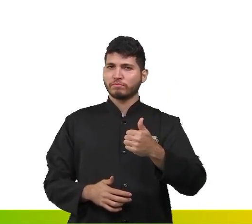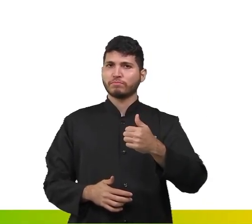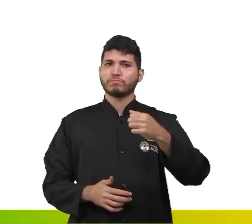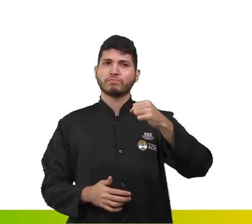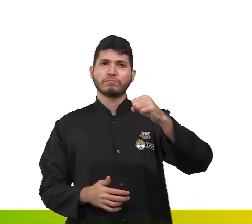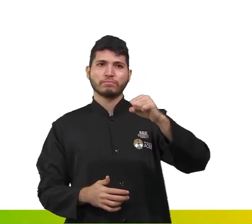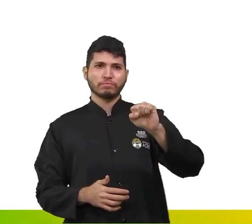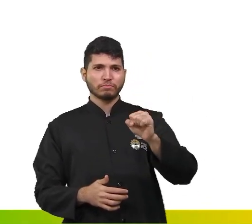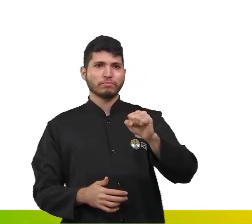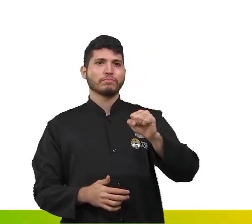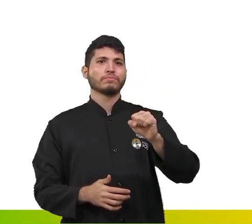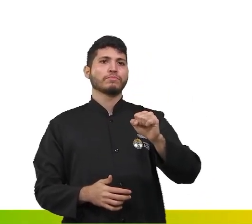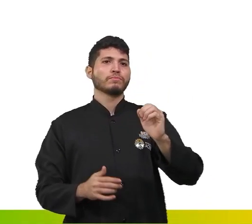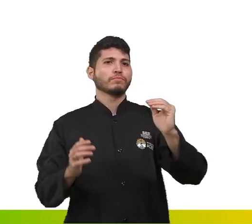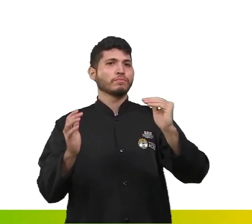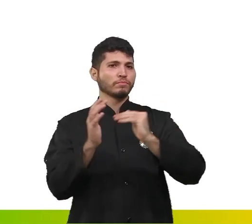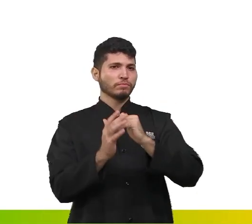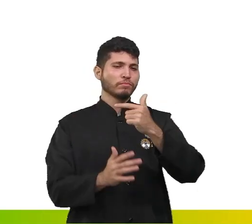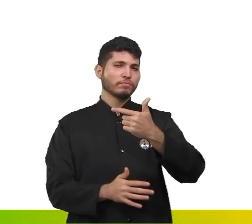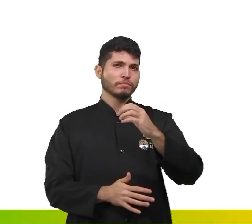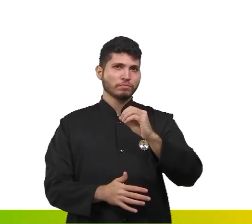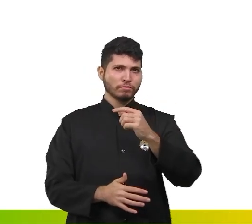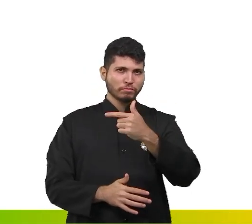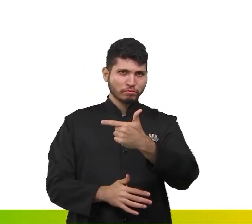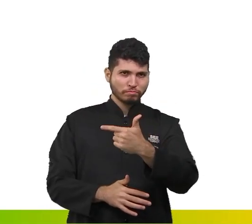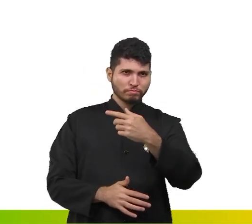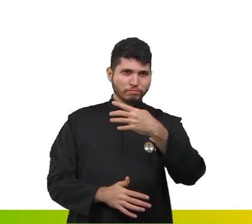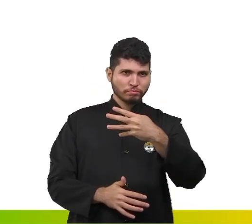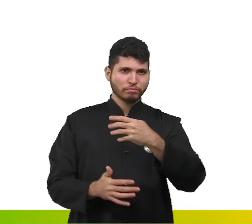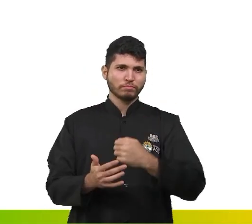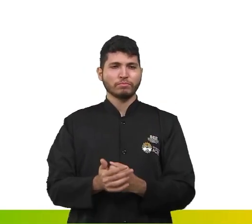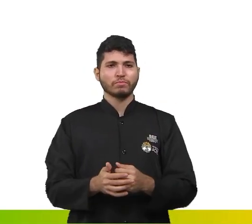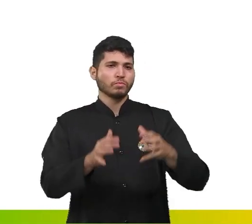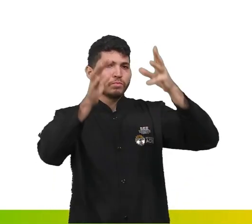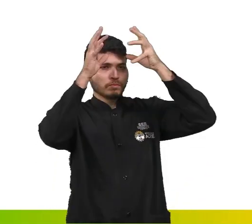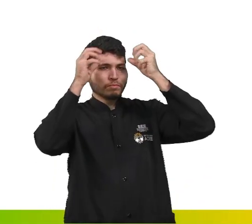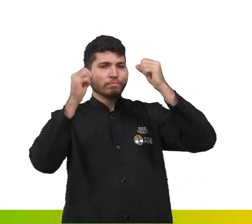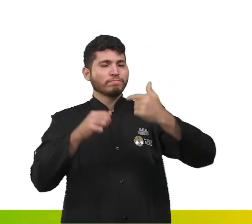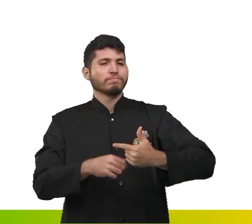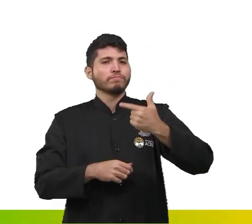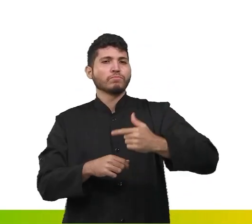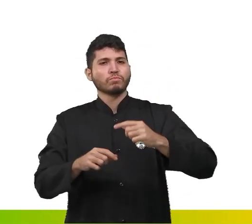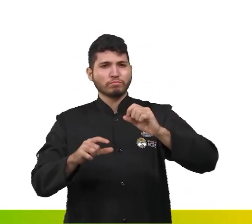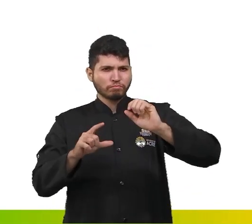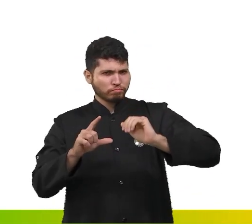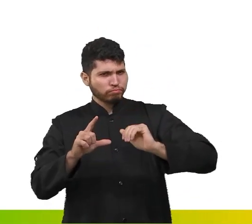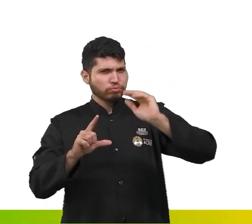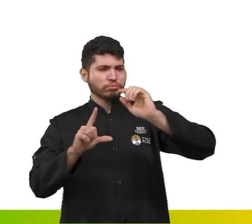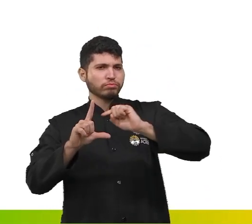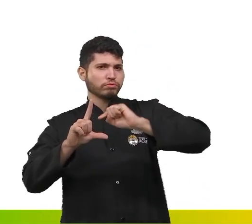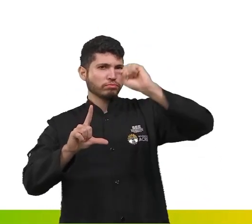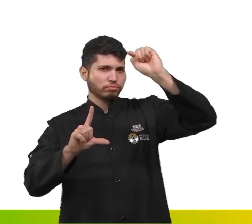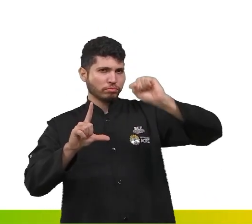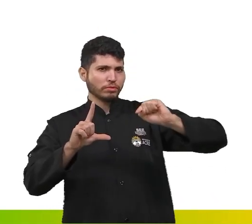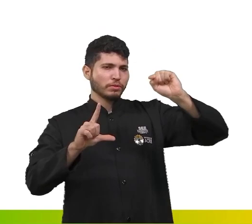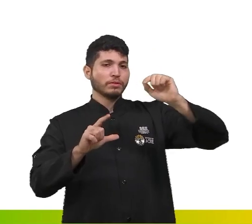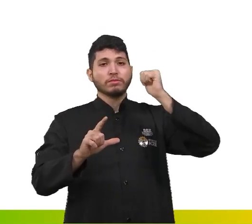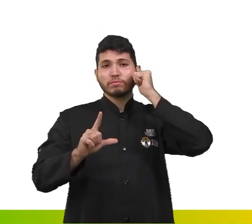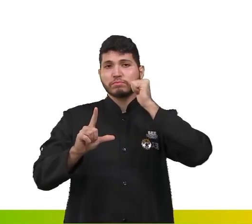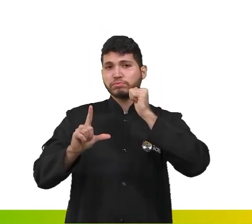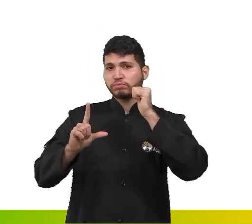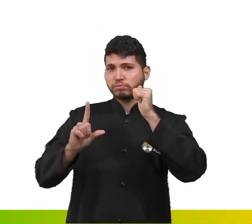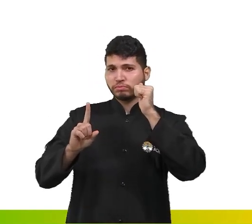Segundo dado, o Acre teve o segundo maior índice de feminicídio do país em 2023, aponta relatório.